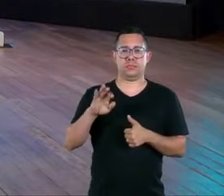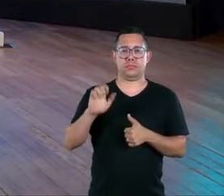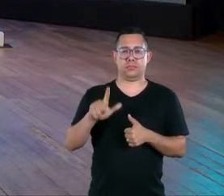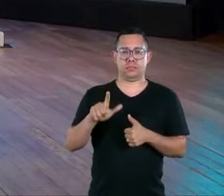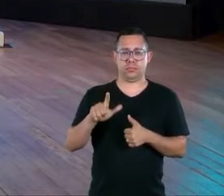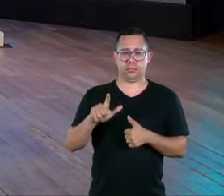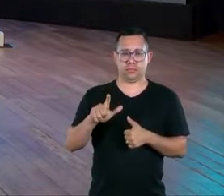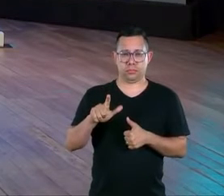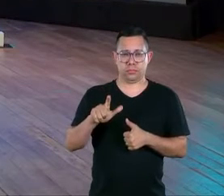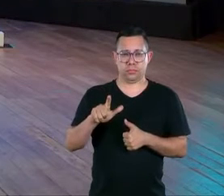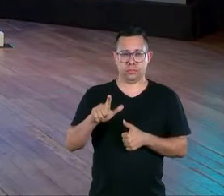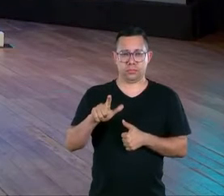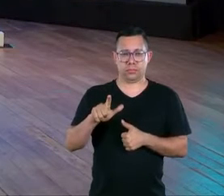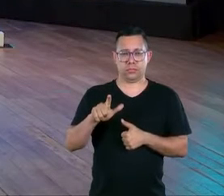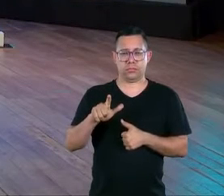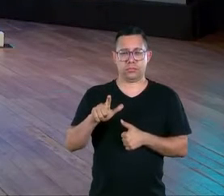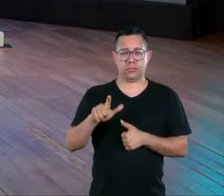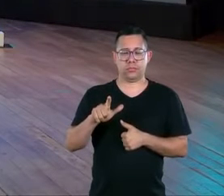Petralha,